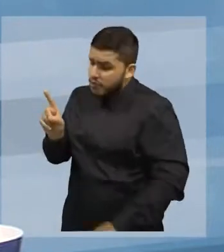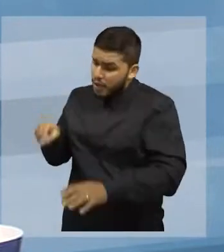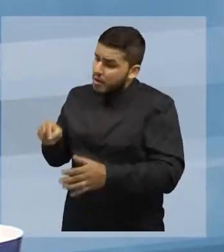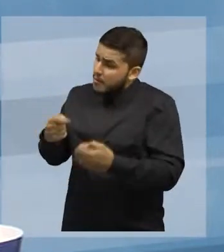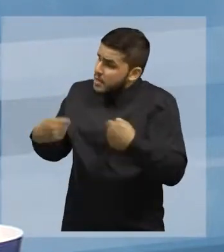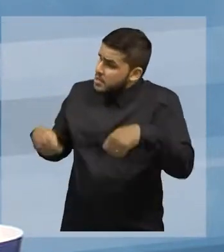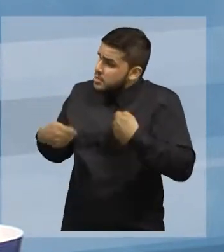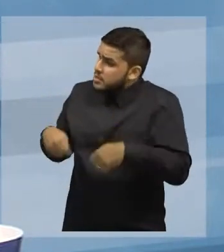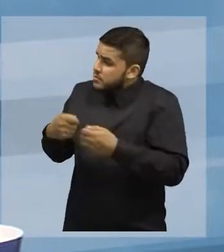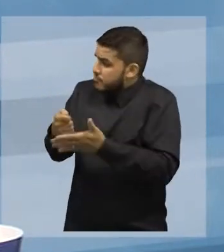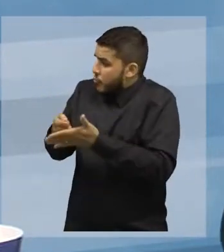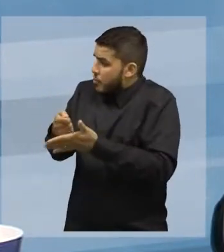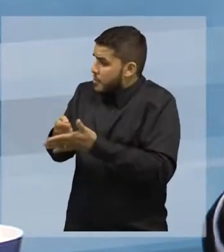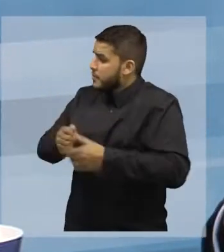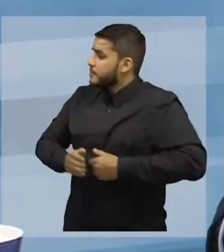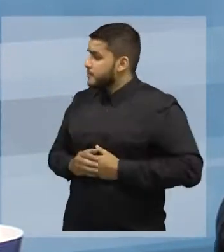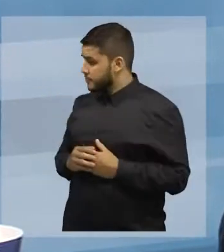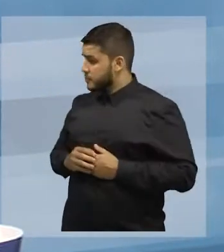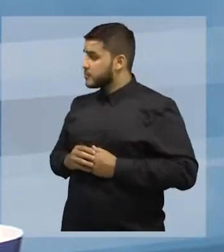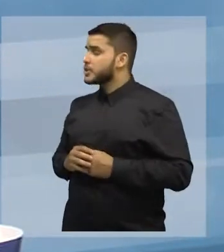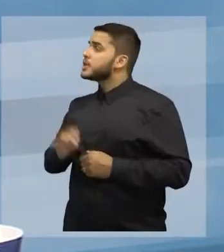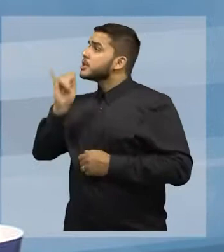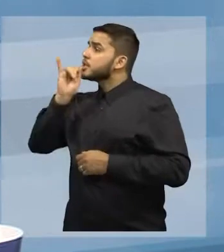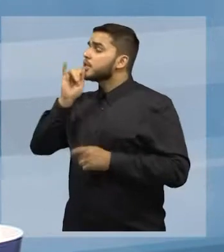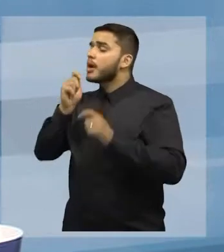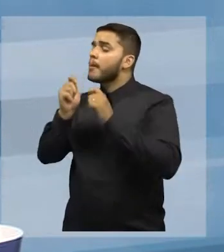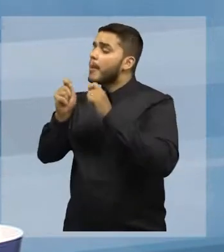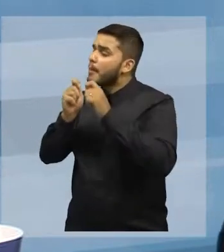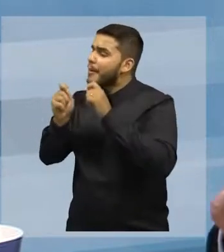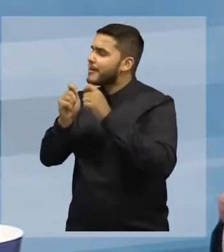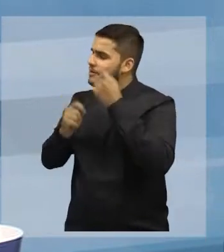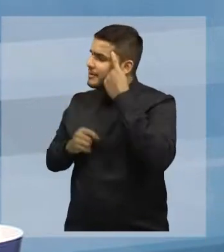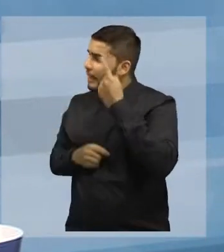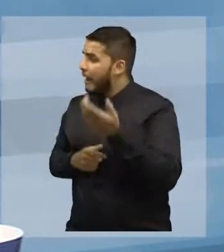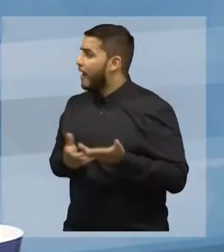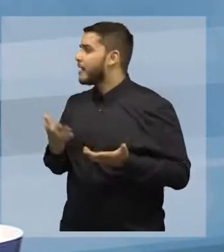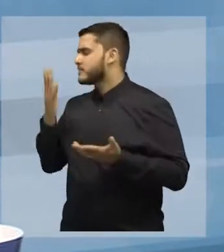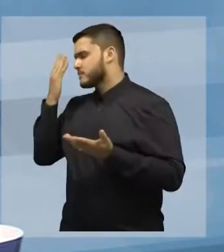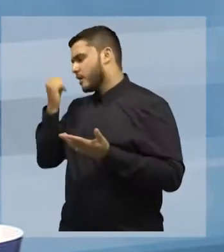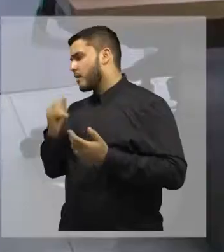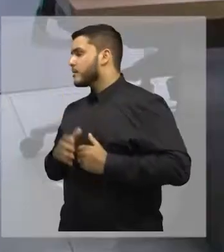necessariamente é que essa negociação, que esse diálogo se dê